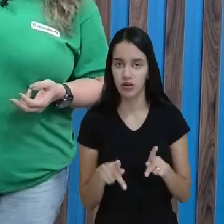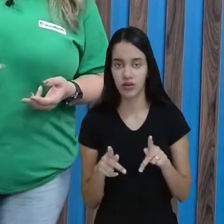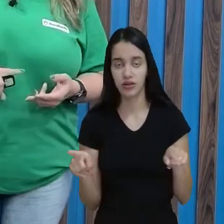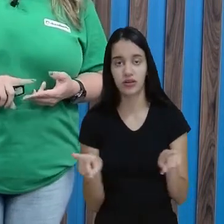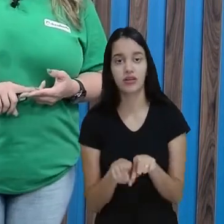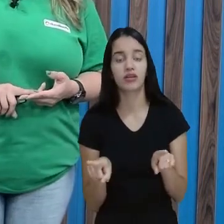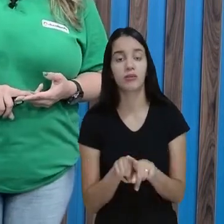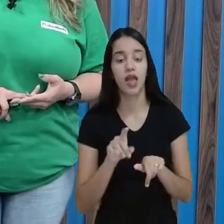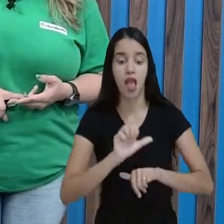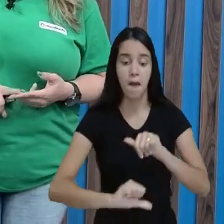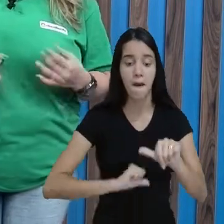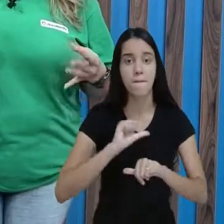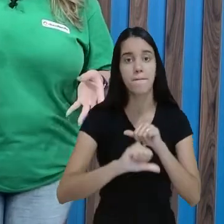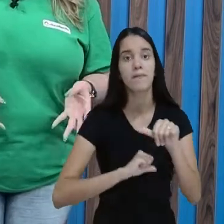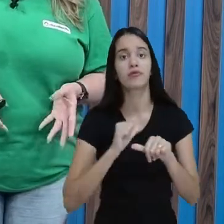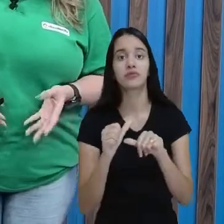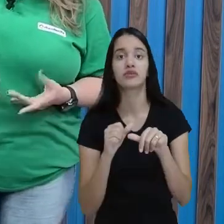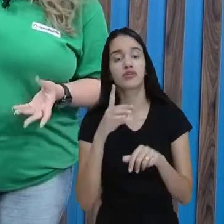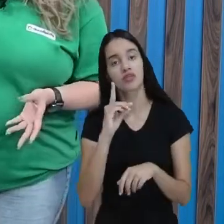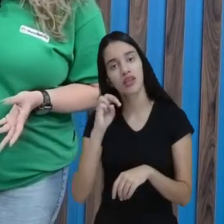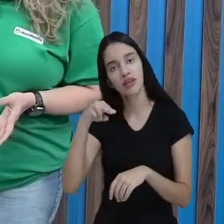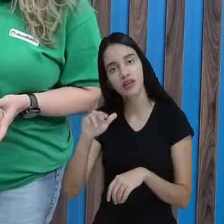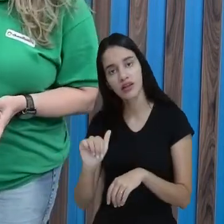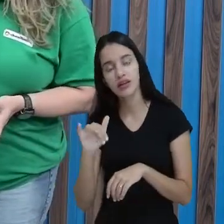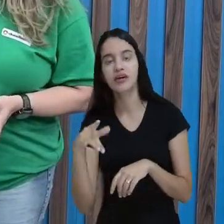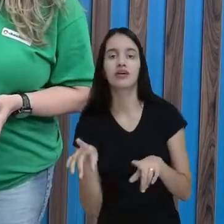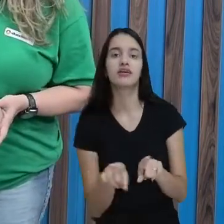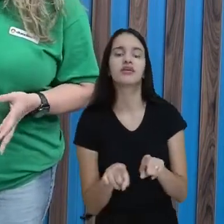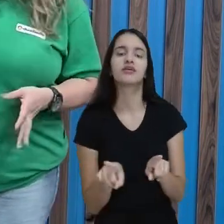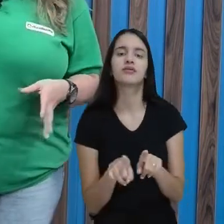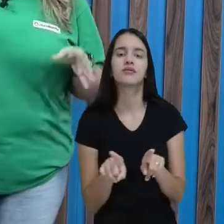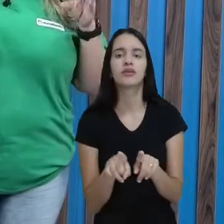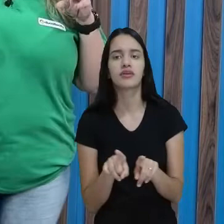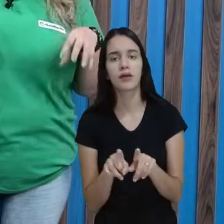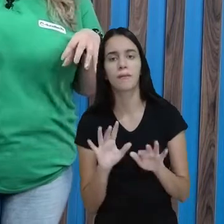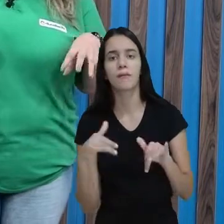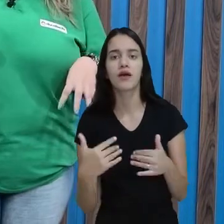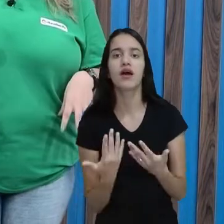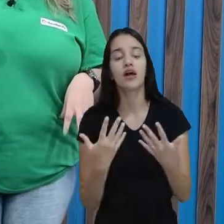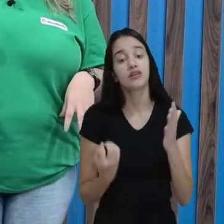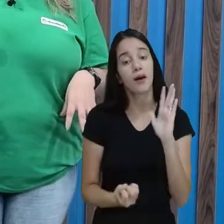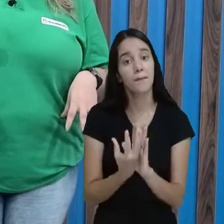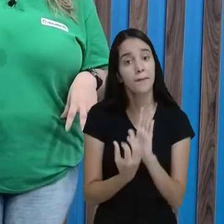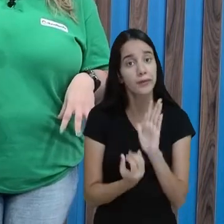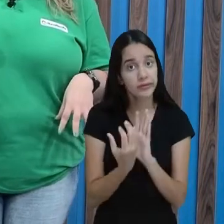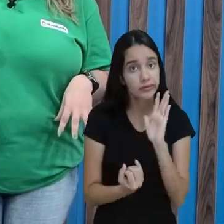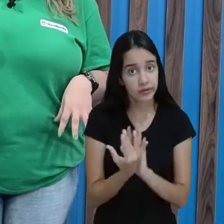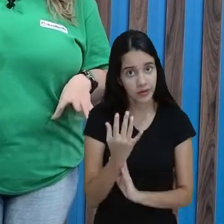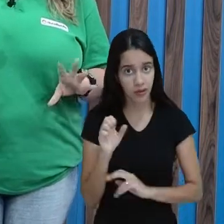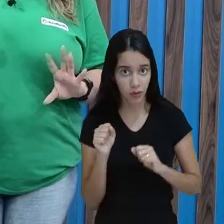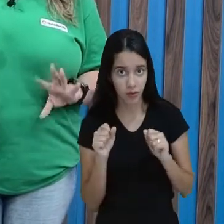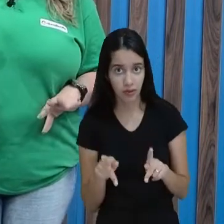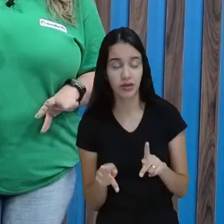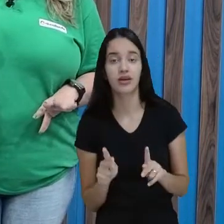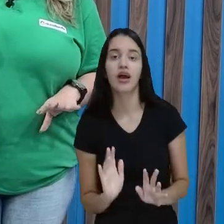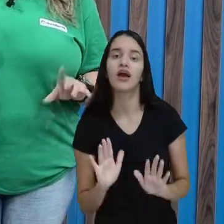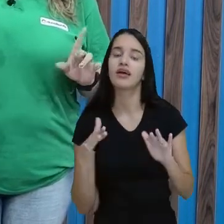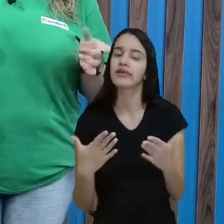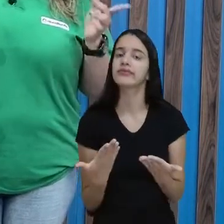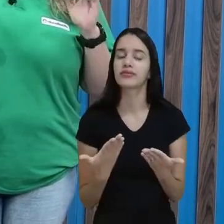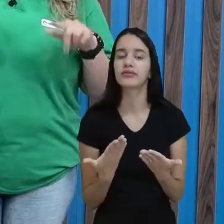as alterações ao acaso no DNA, as mutações, né, como os eventos na produção dos gametas, tá bom?